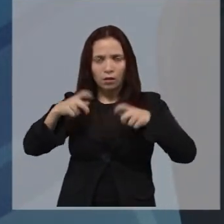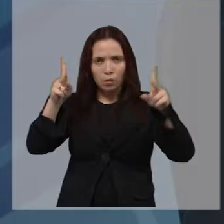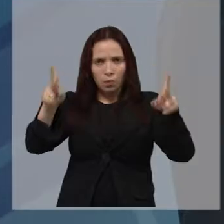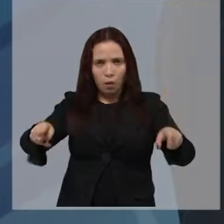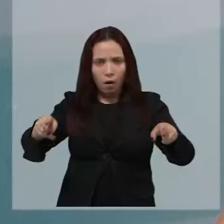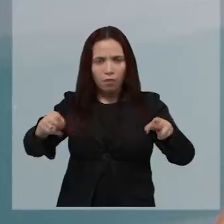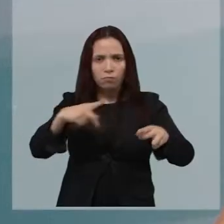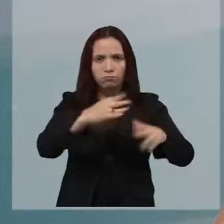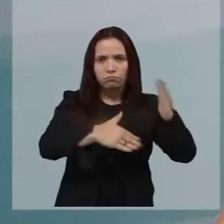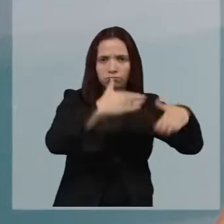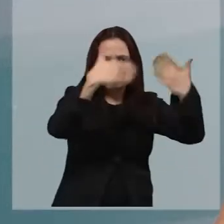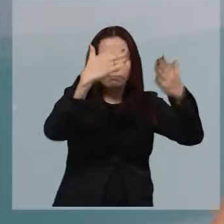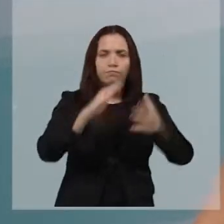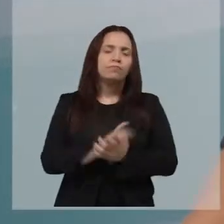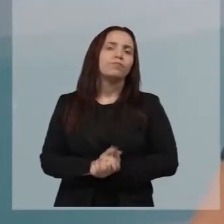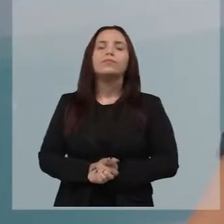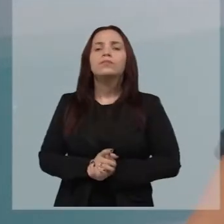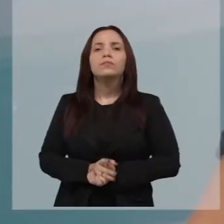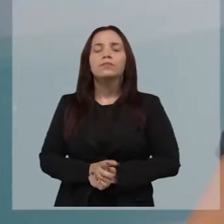dessa?